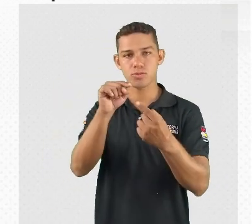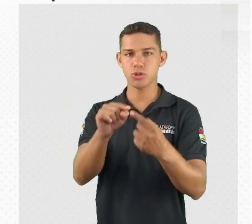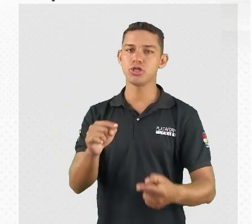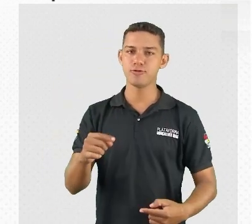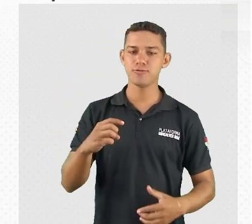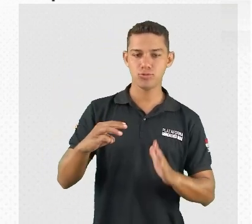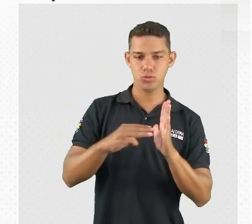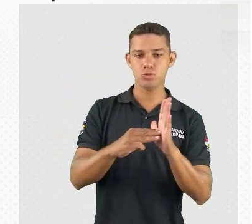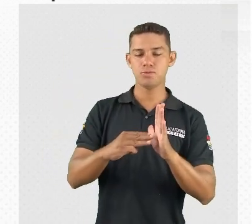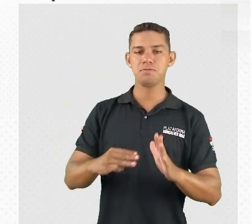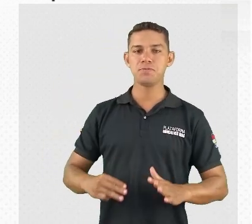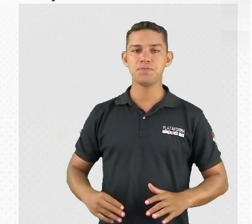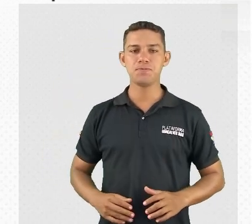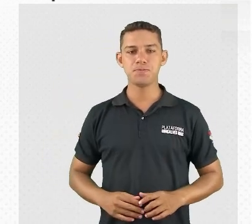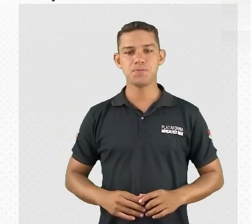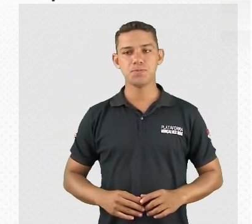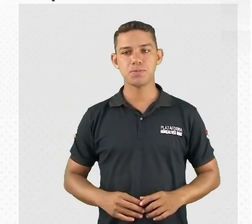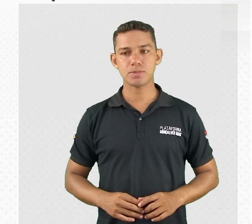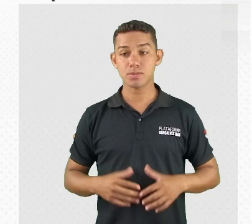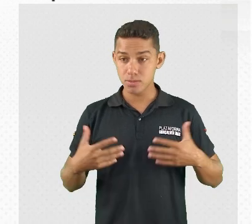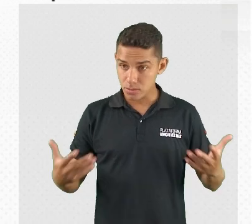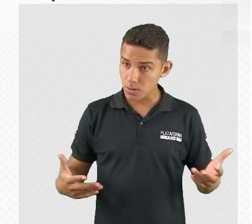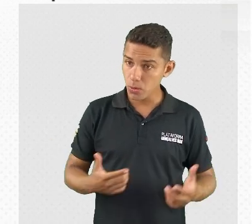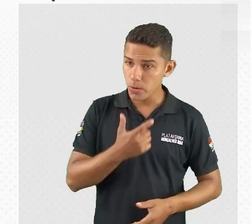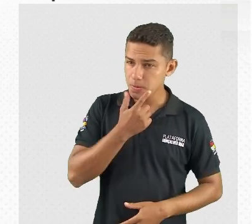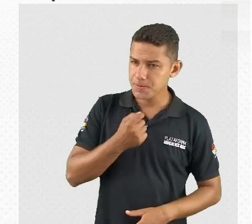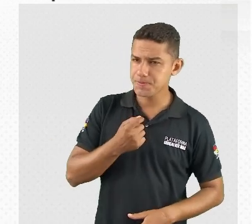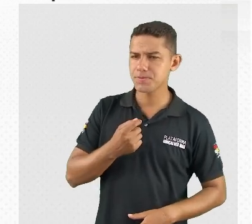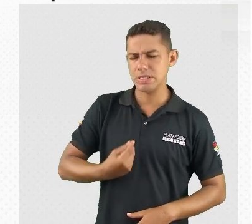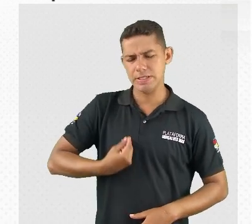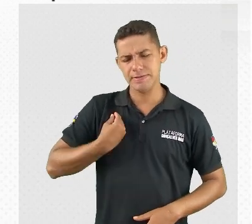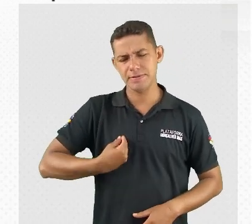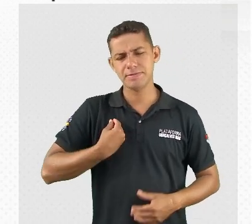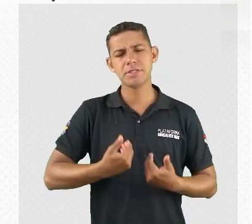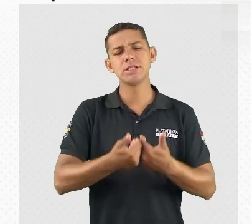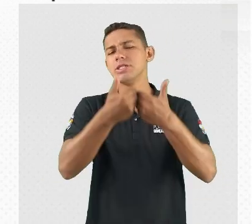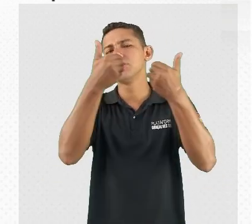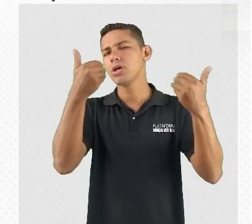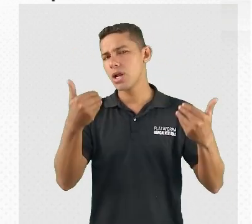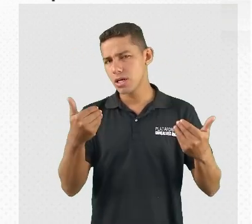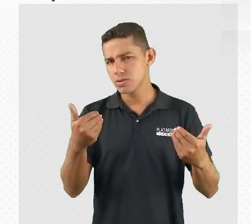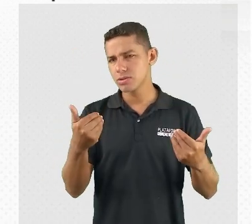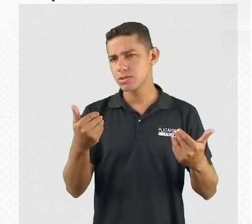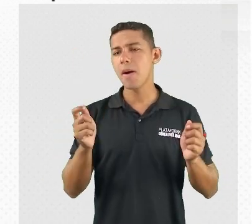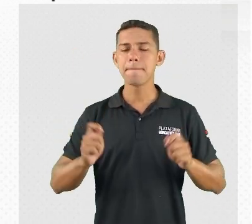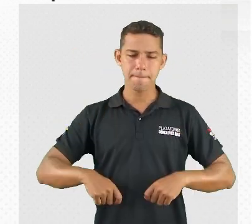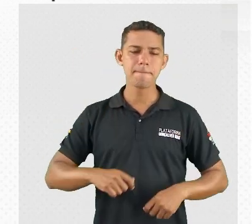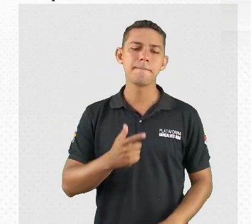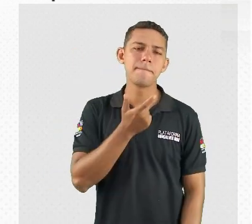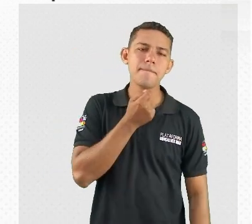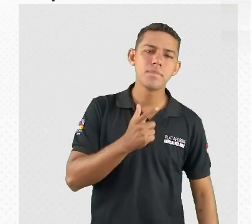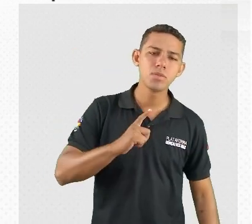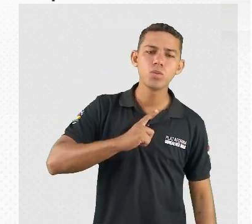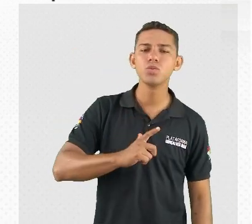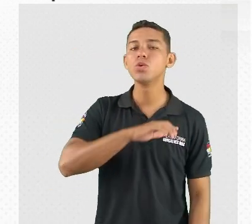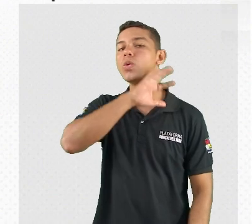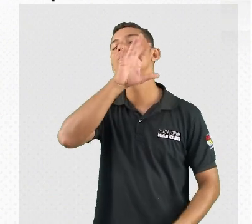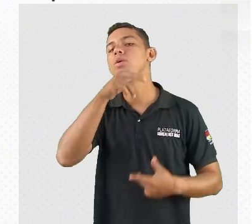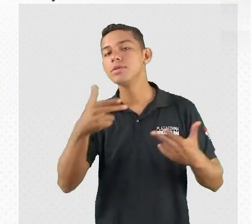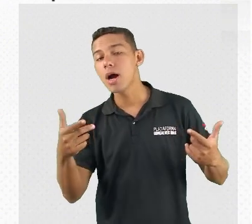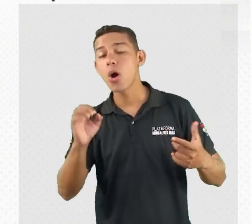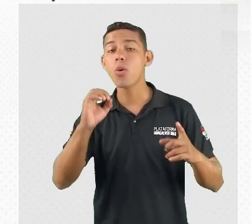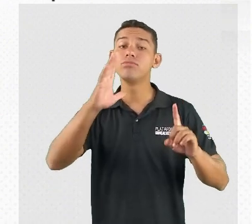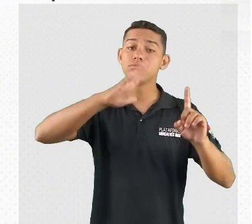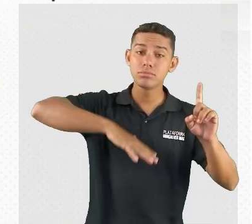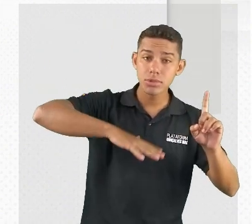Então, o homem, por exemplo, que vive isolado, ele só pode ser, por exemplo, um animal ou um deus.